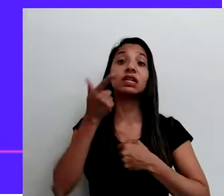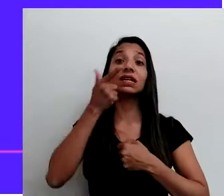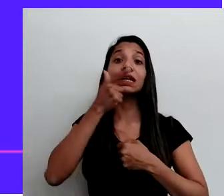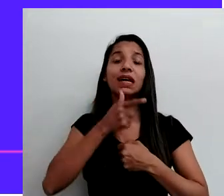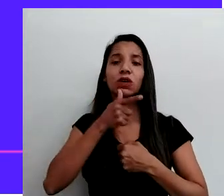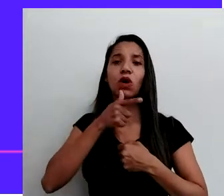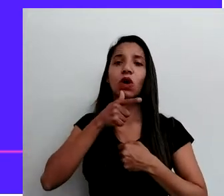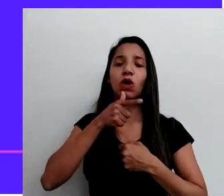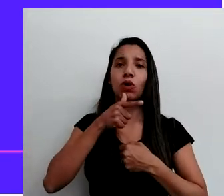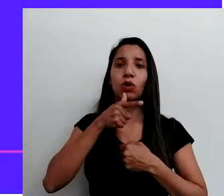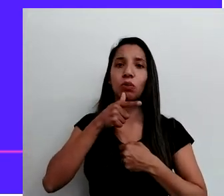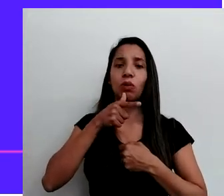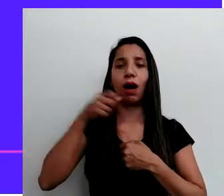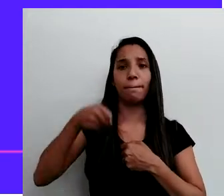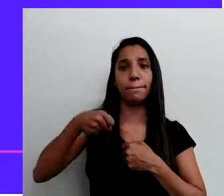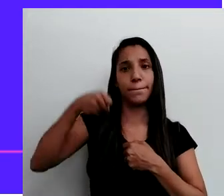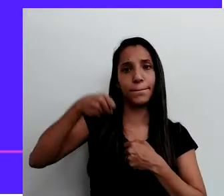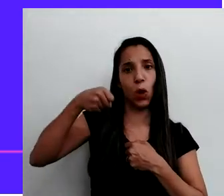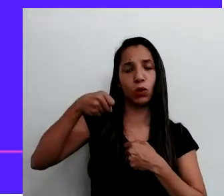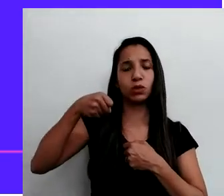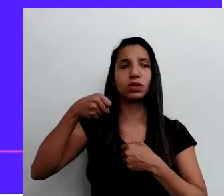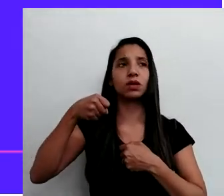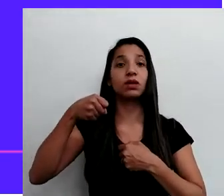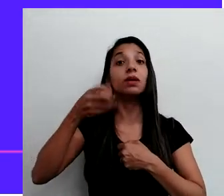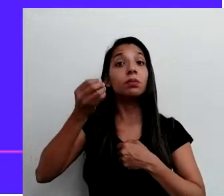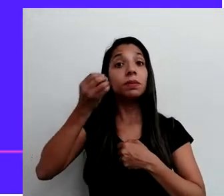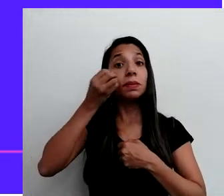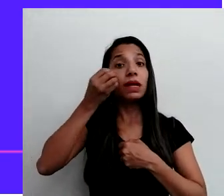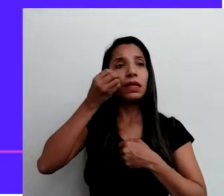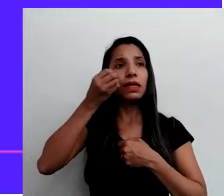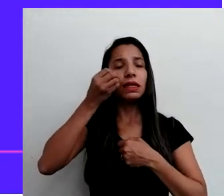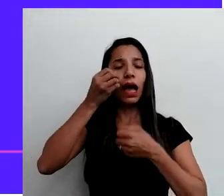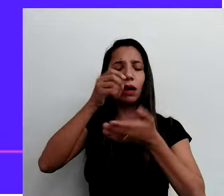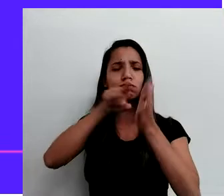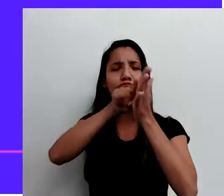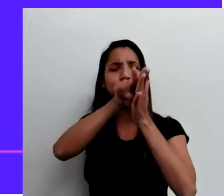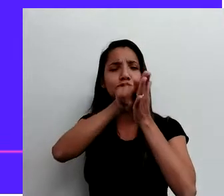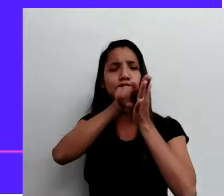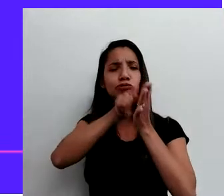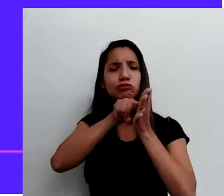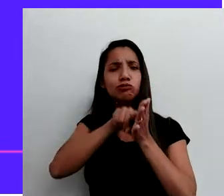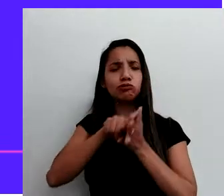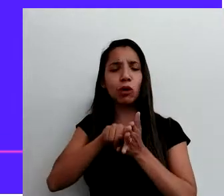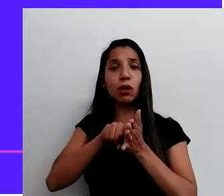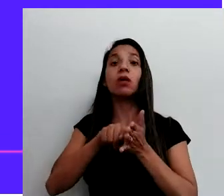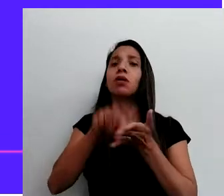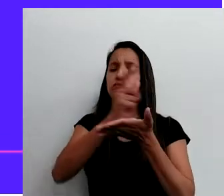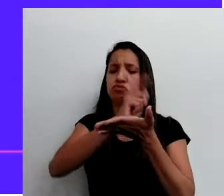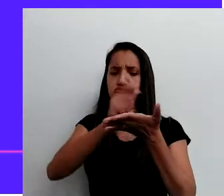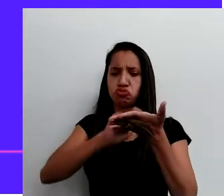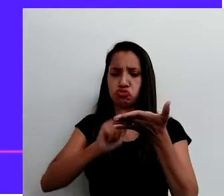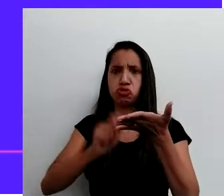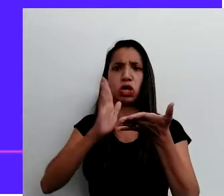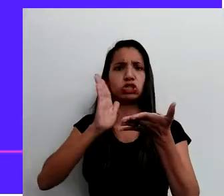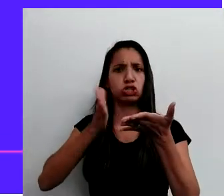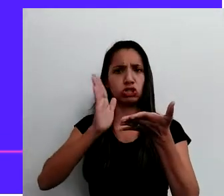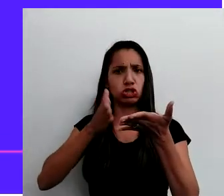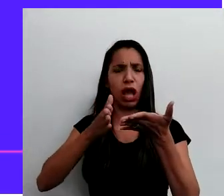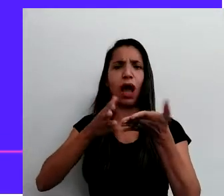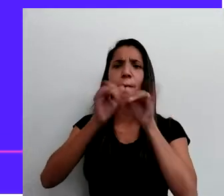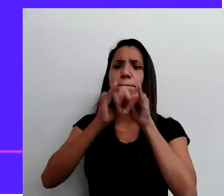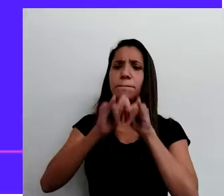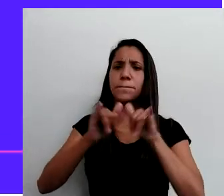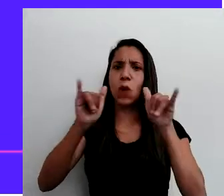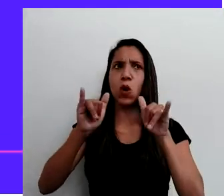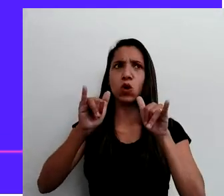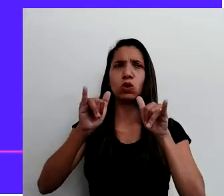de equidade racial, que fizemos e foi divulgado em junho, meados desse ano.